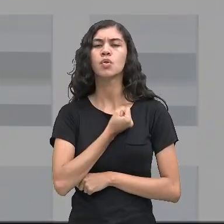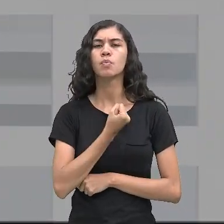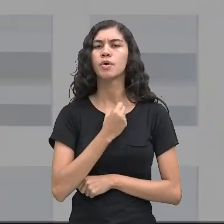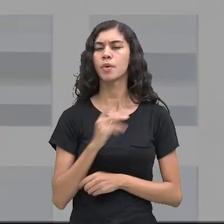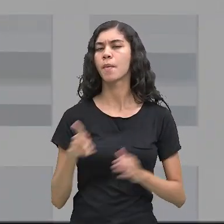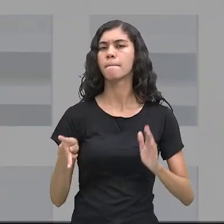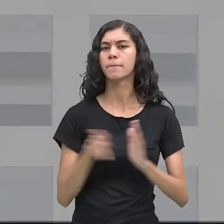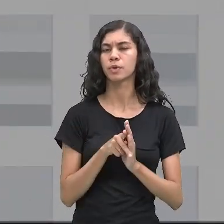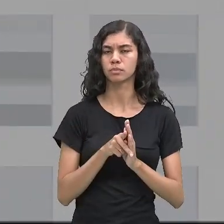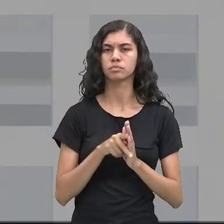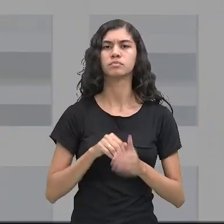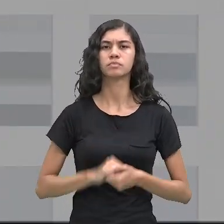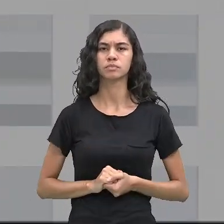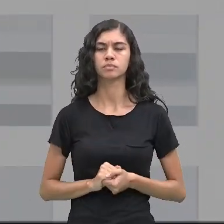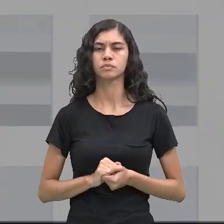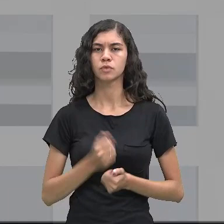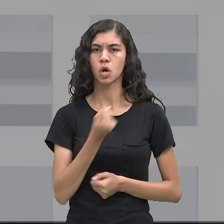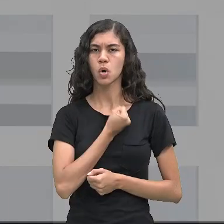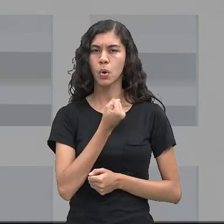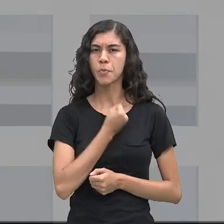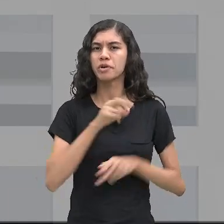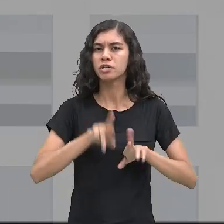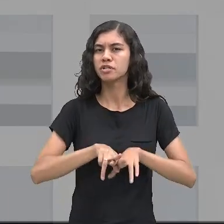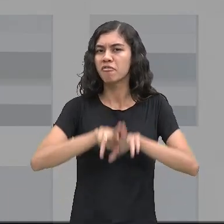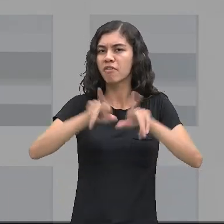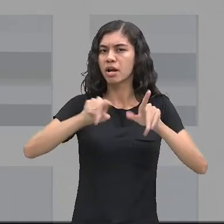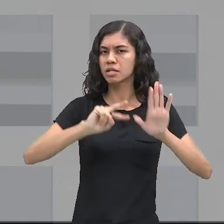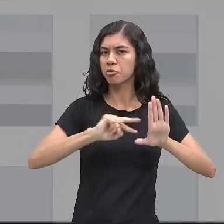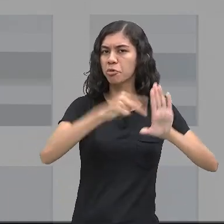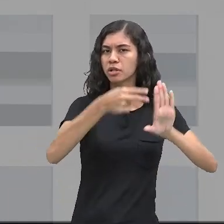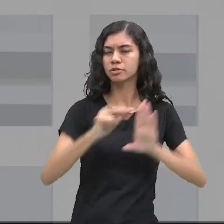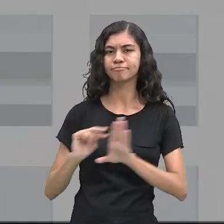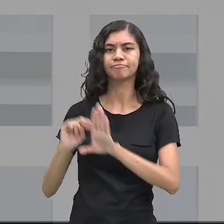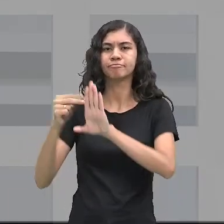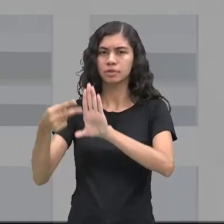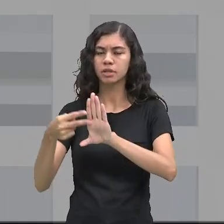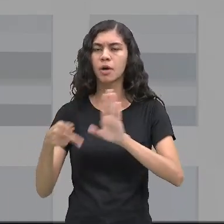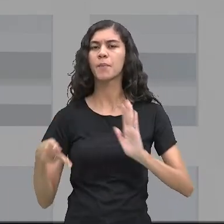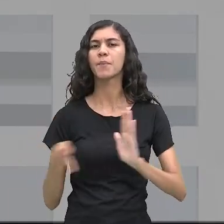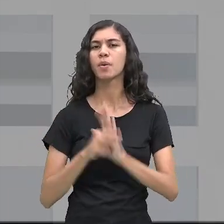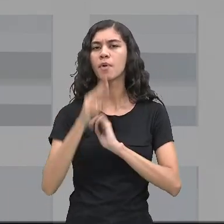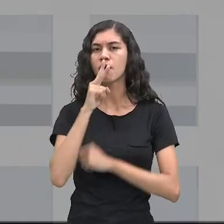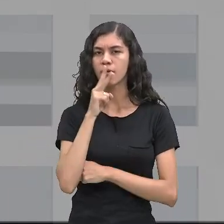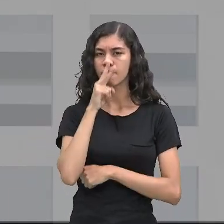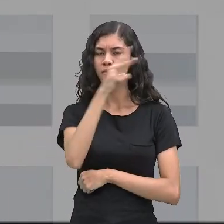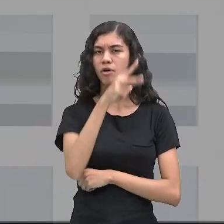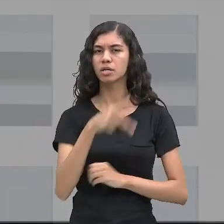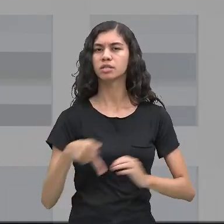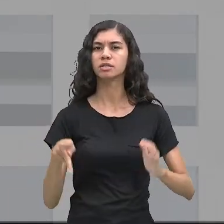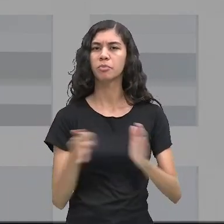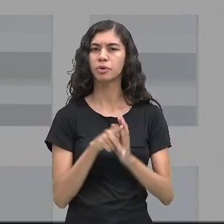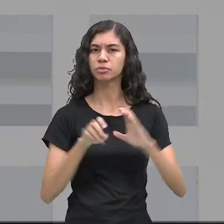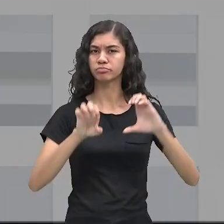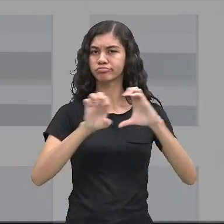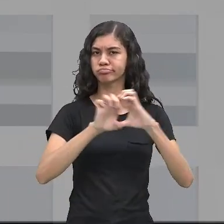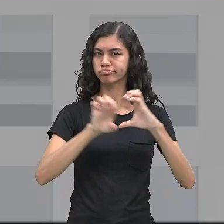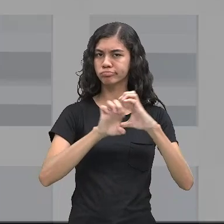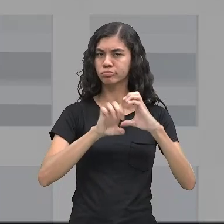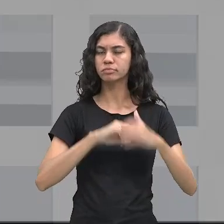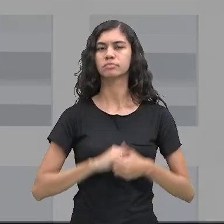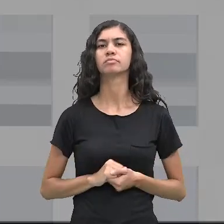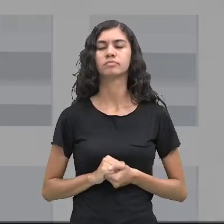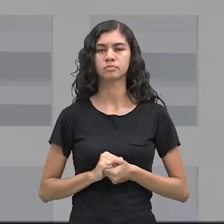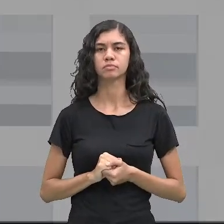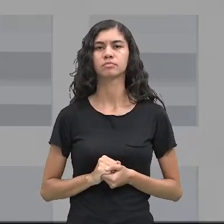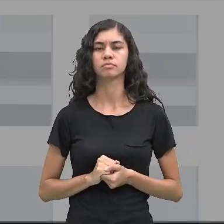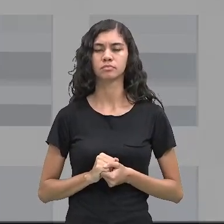potência aí, aliás, esse valor de diferença de potencial que nós chamamos de força eletromotriz, tá certo? Isso é uma